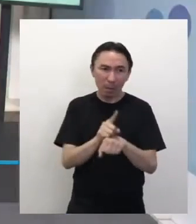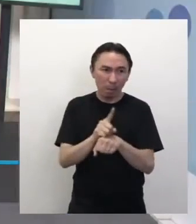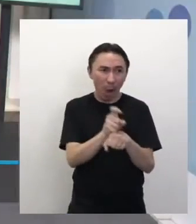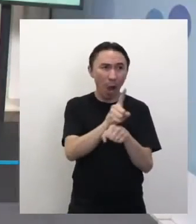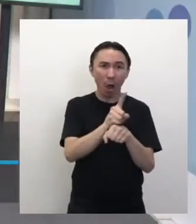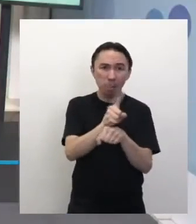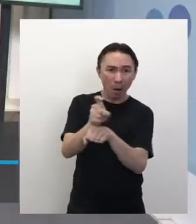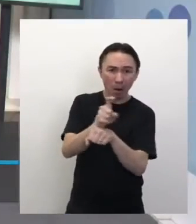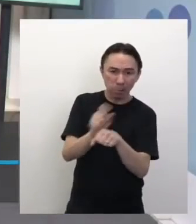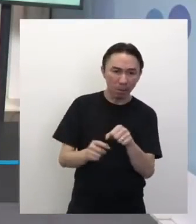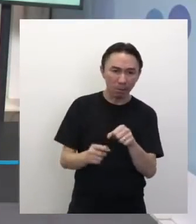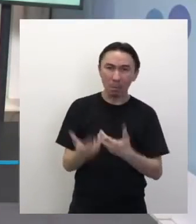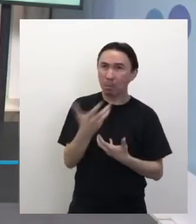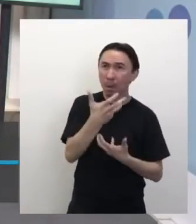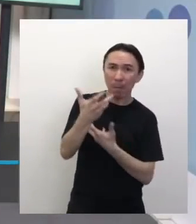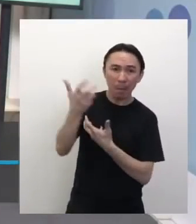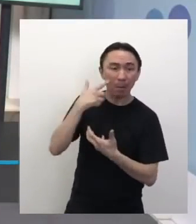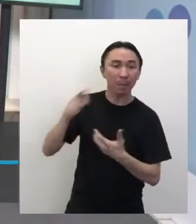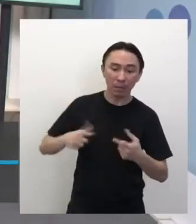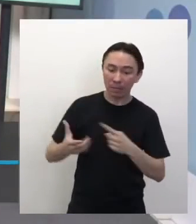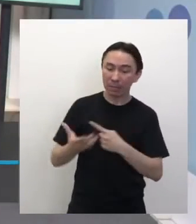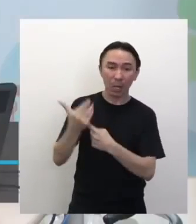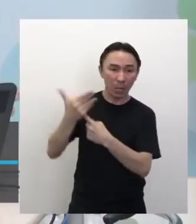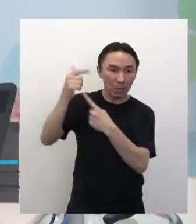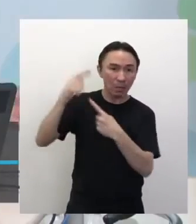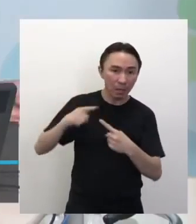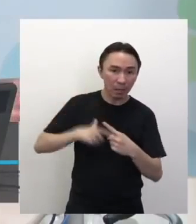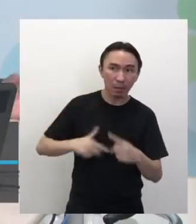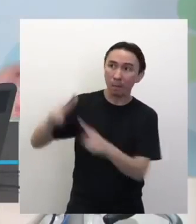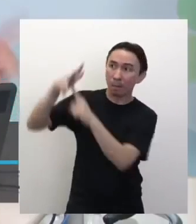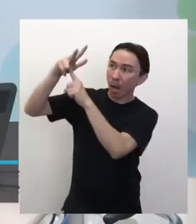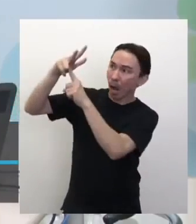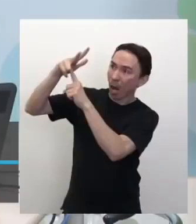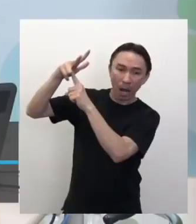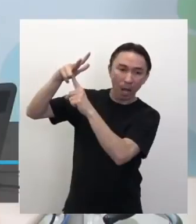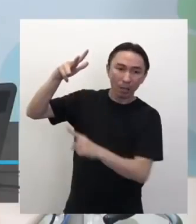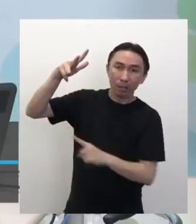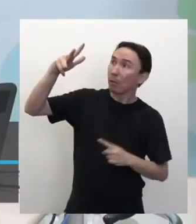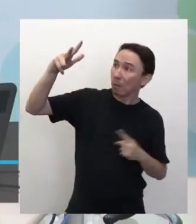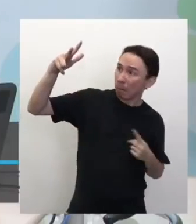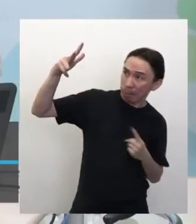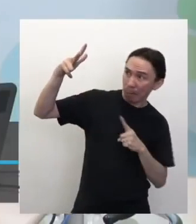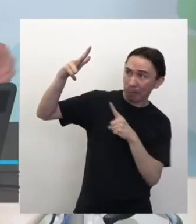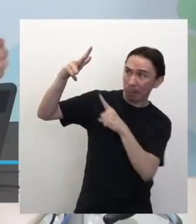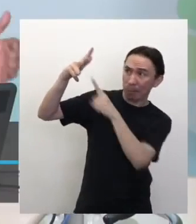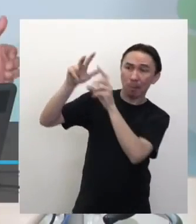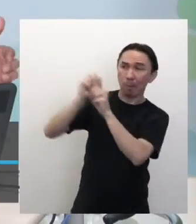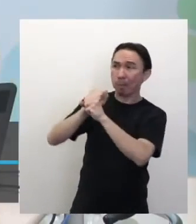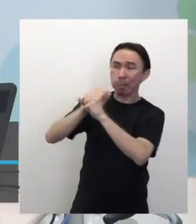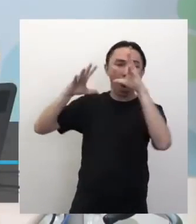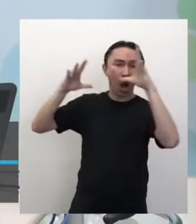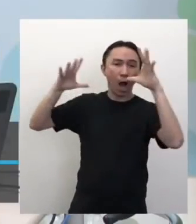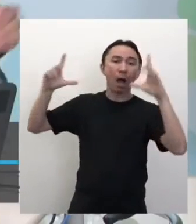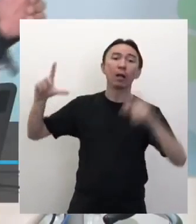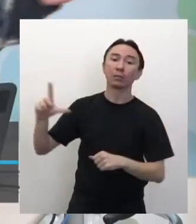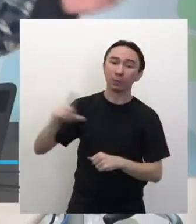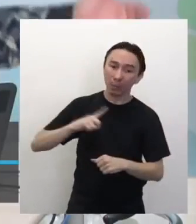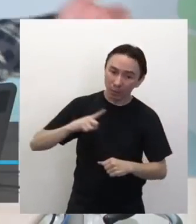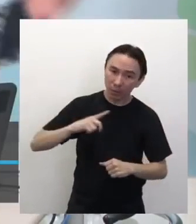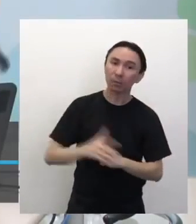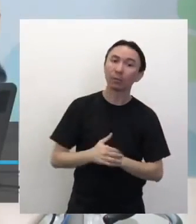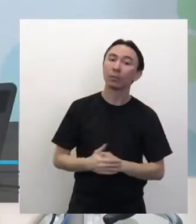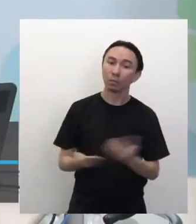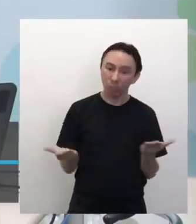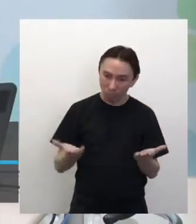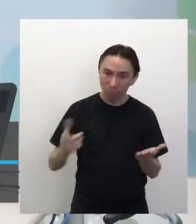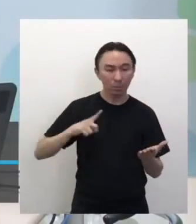satélites de rastreamento, né, de rastrear territórios lá do alto. Então já existe tecnologia